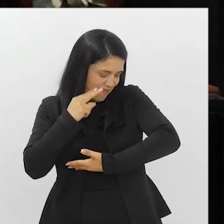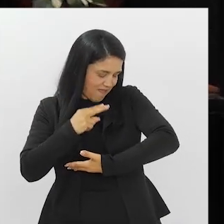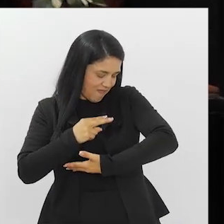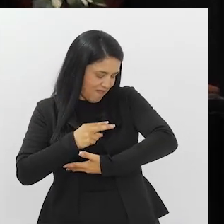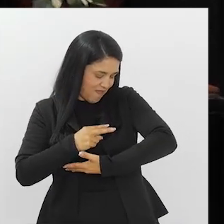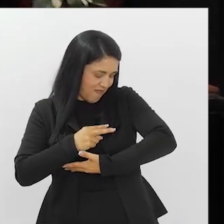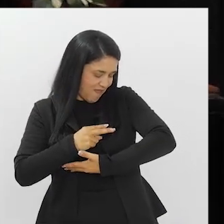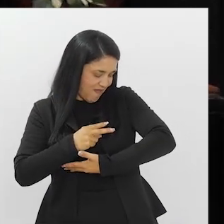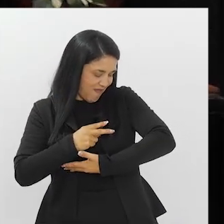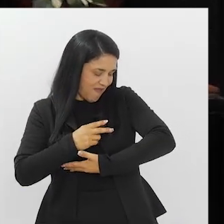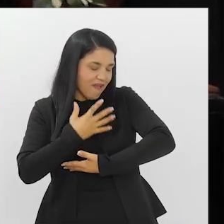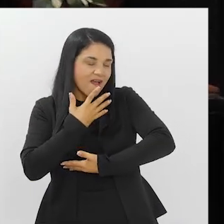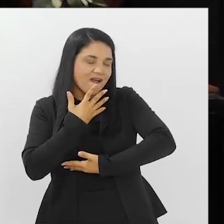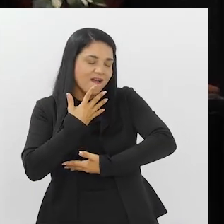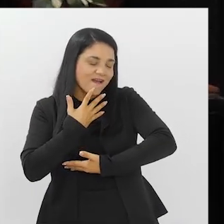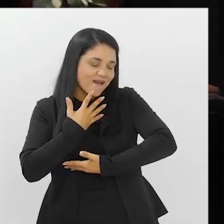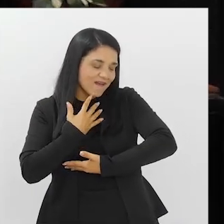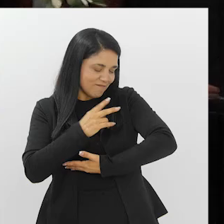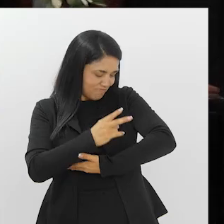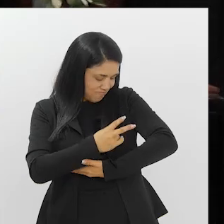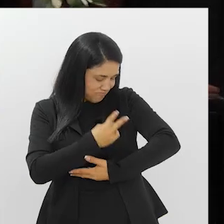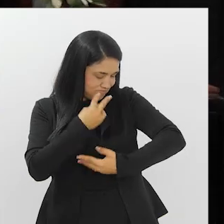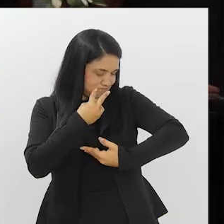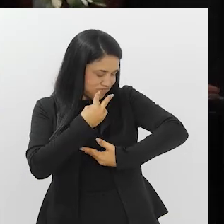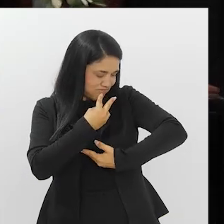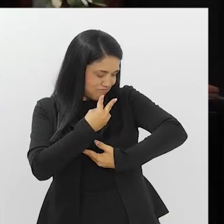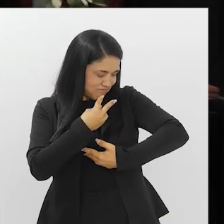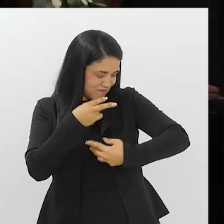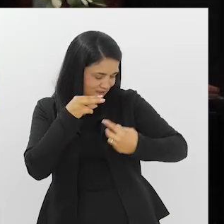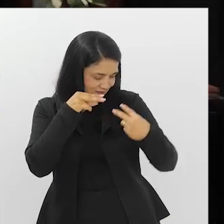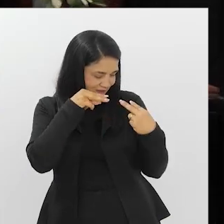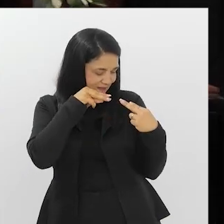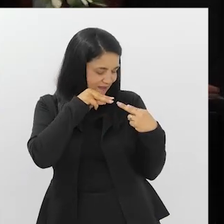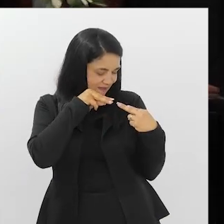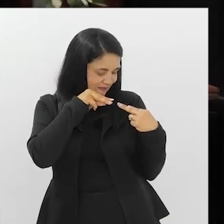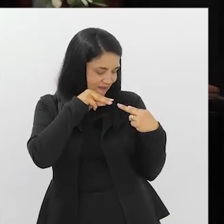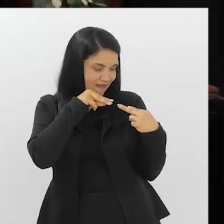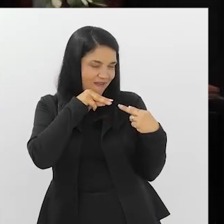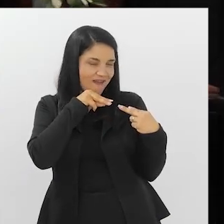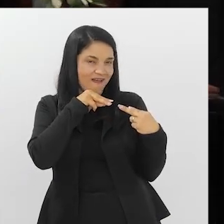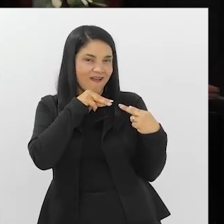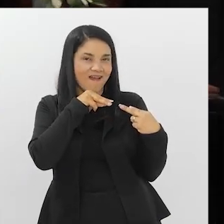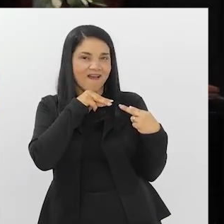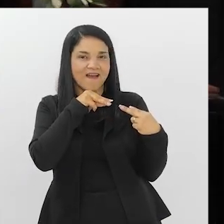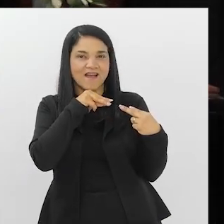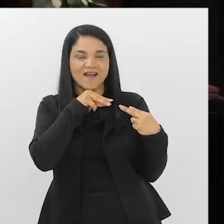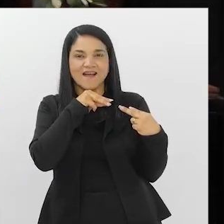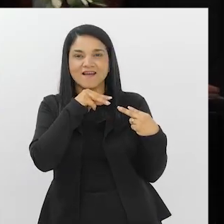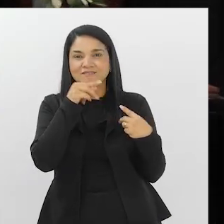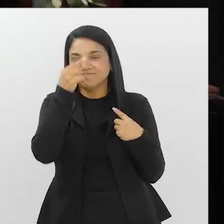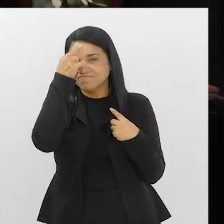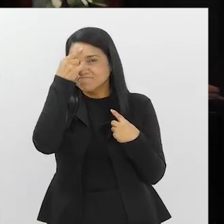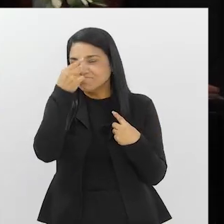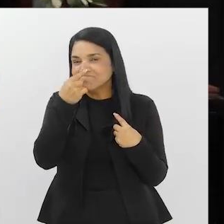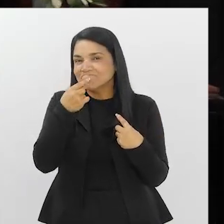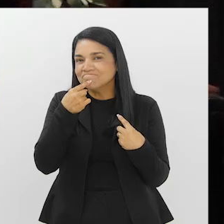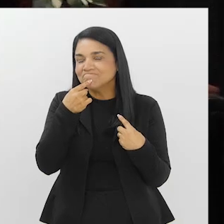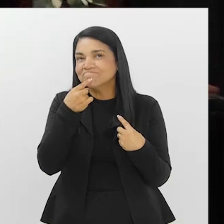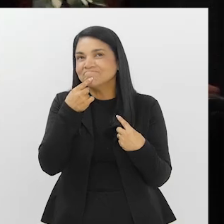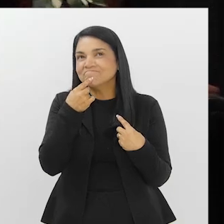o bebê assim, né? E o bebê olhando para a mãe de volta. Essa cena pueril é um